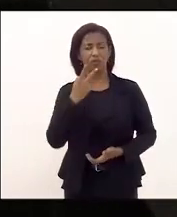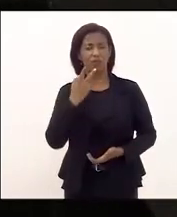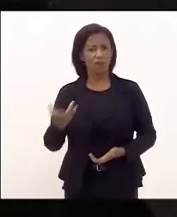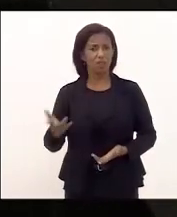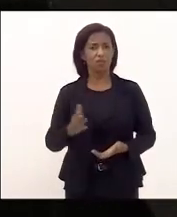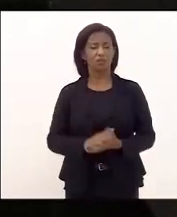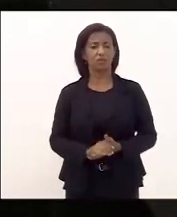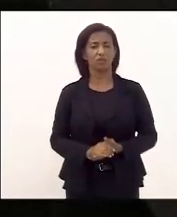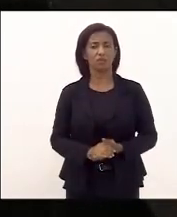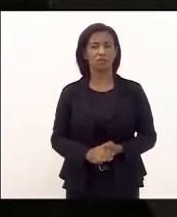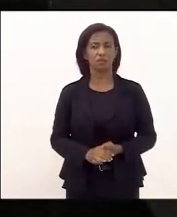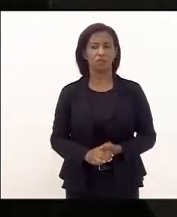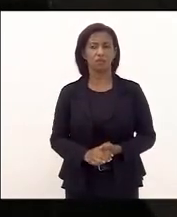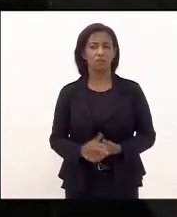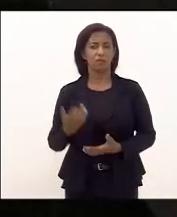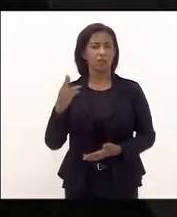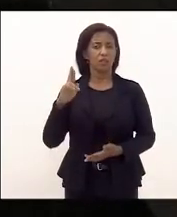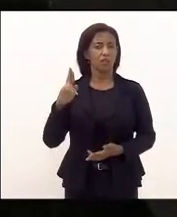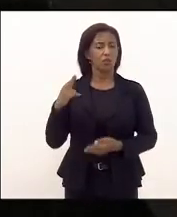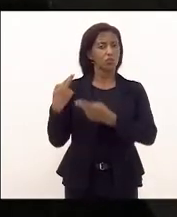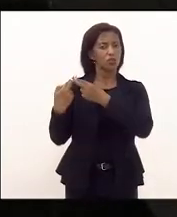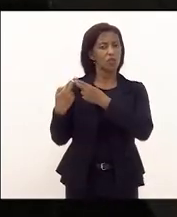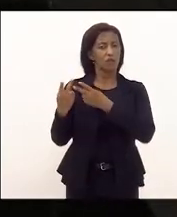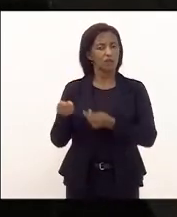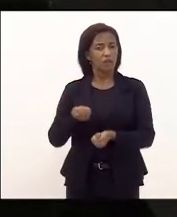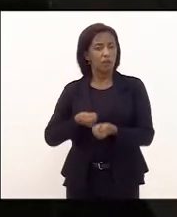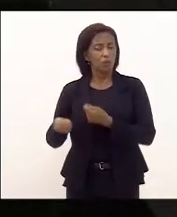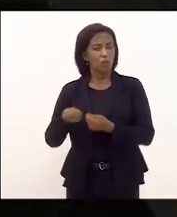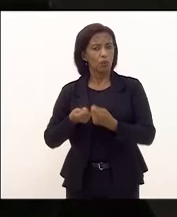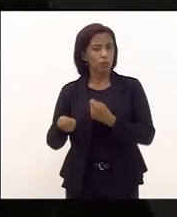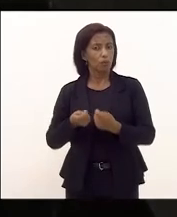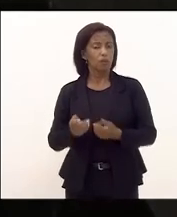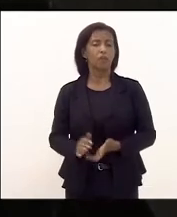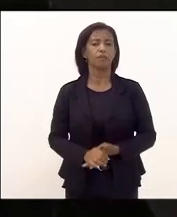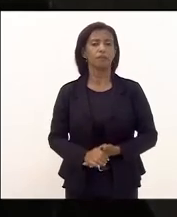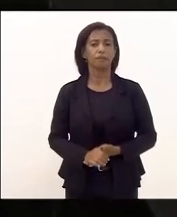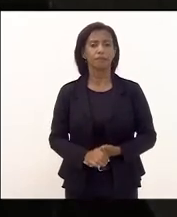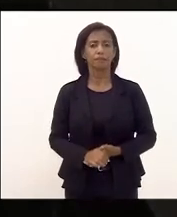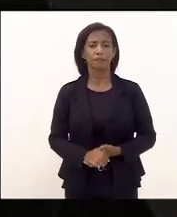quer calar é que o chefe da economia do governo federal